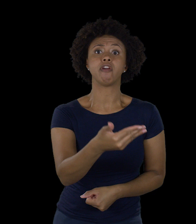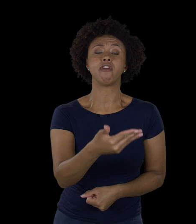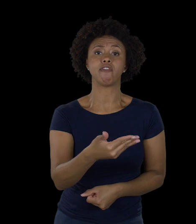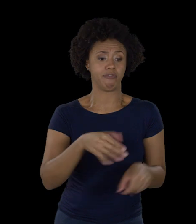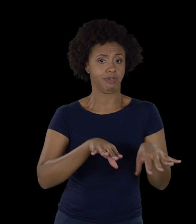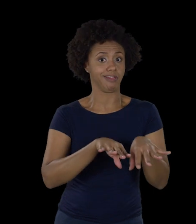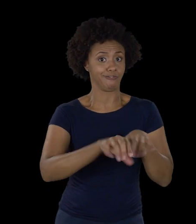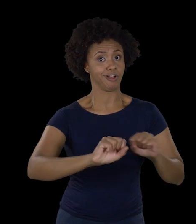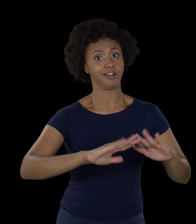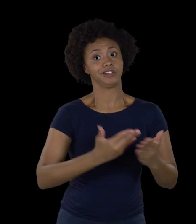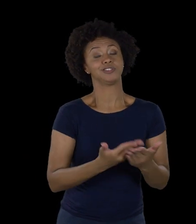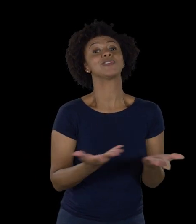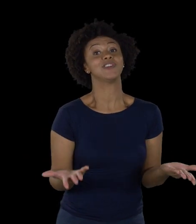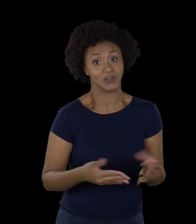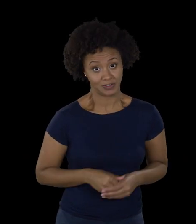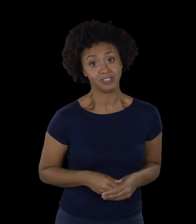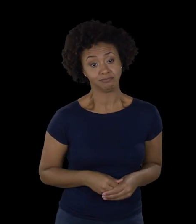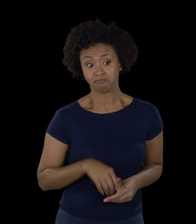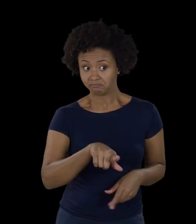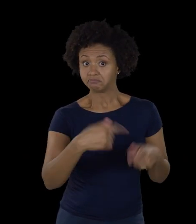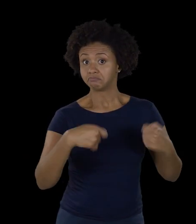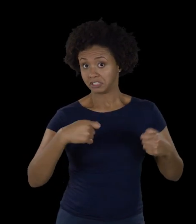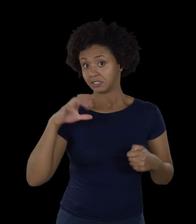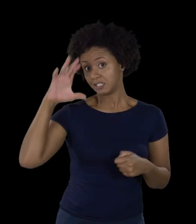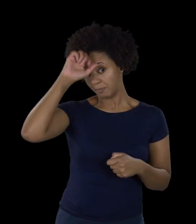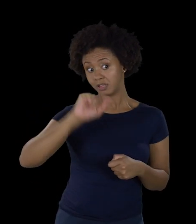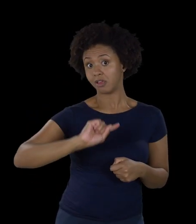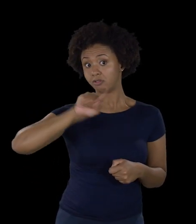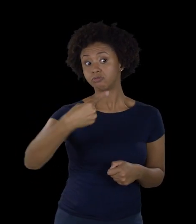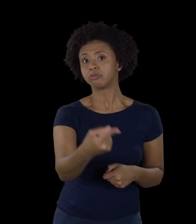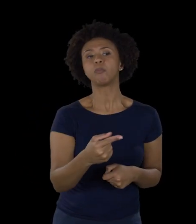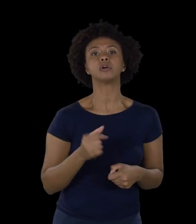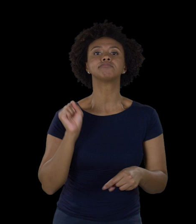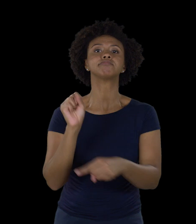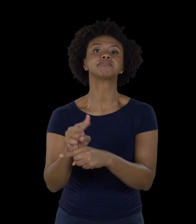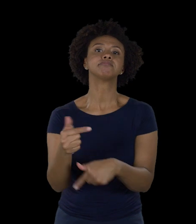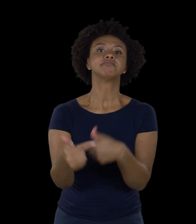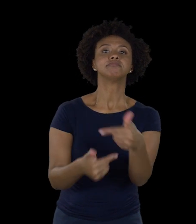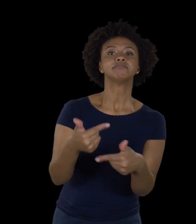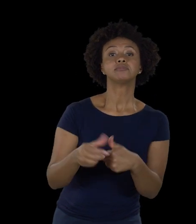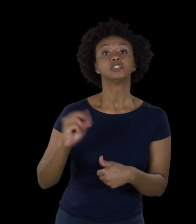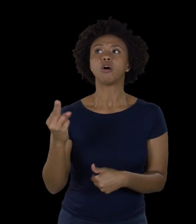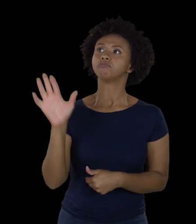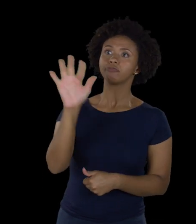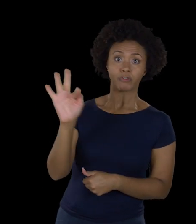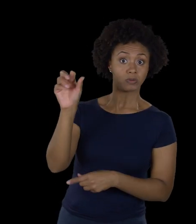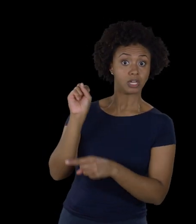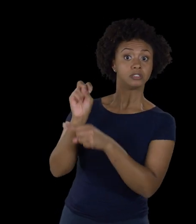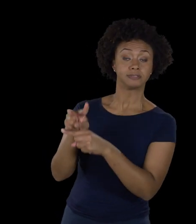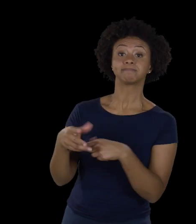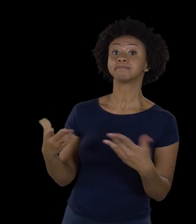final da sua educação escolar e aí ingressando no mercado de trabalho ou indo fazer uma